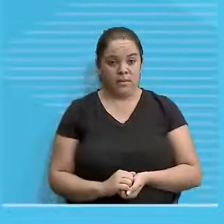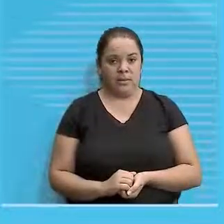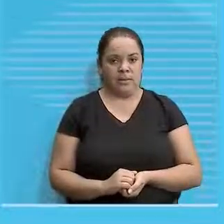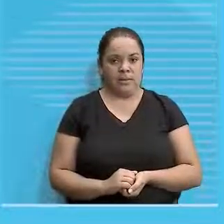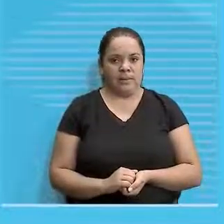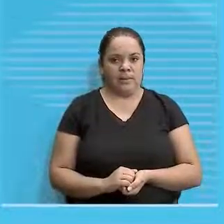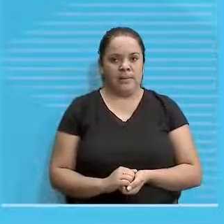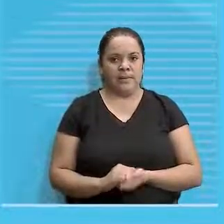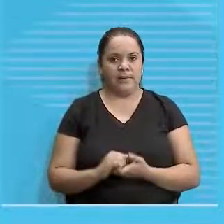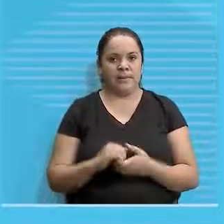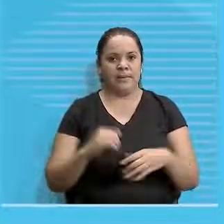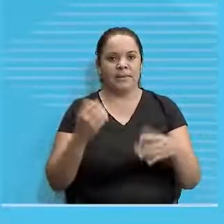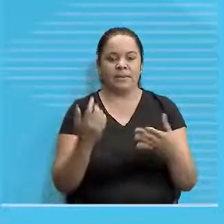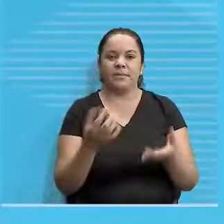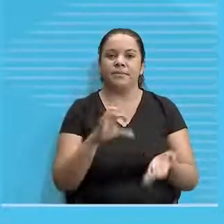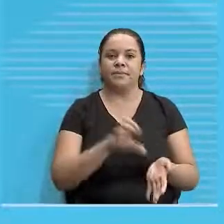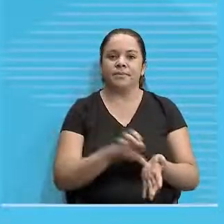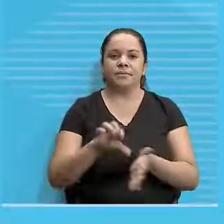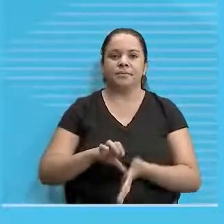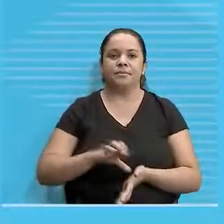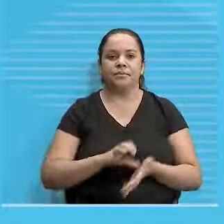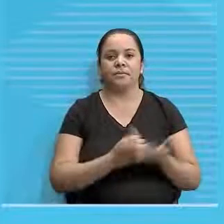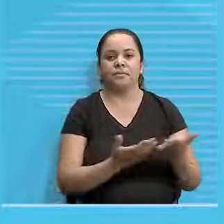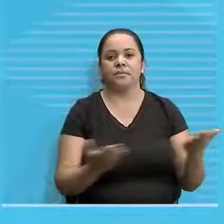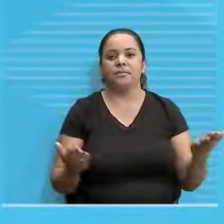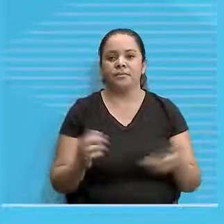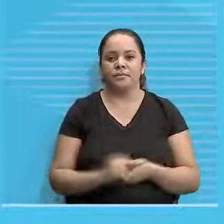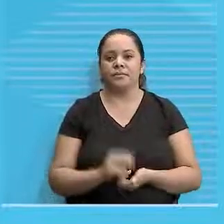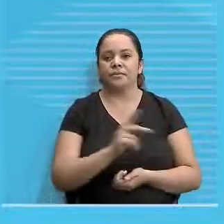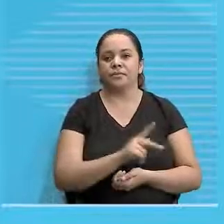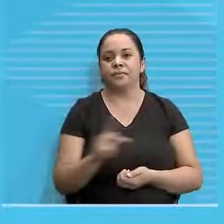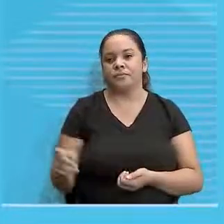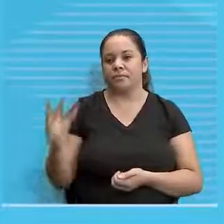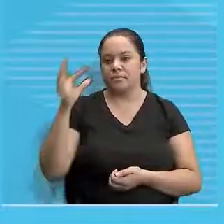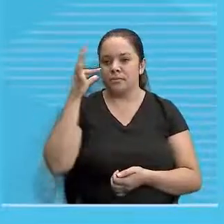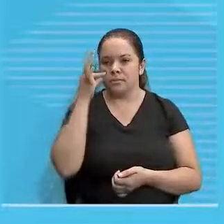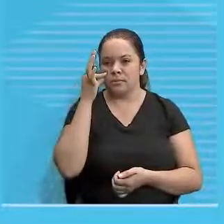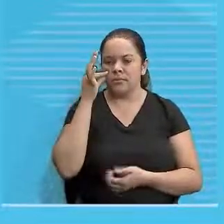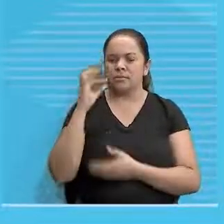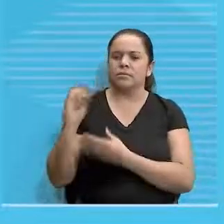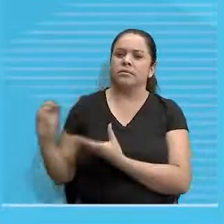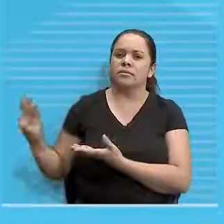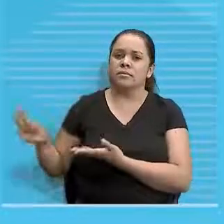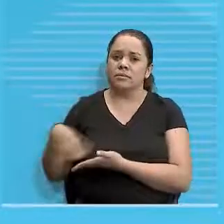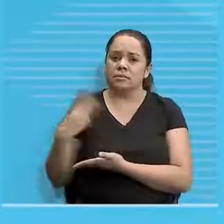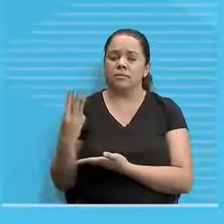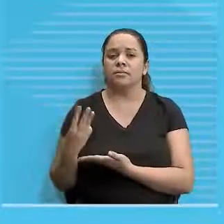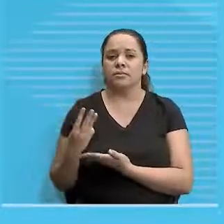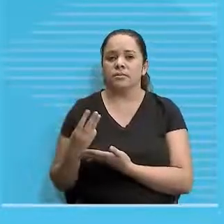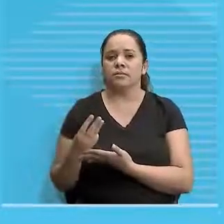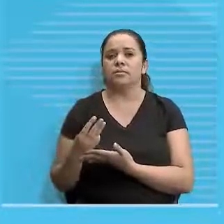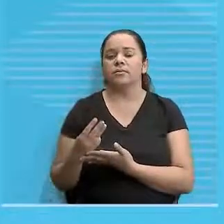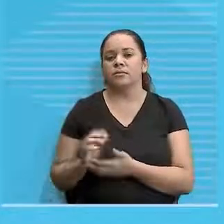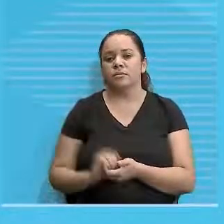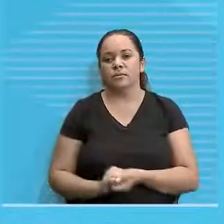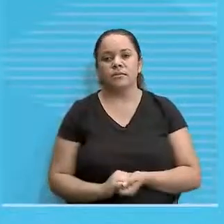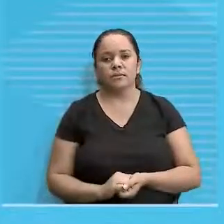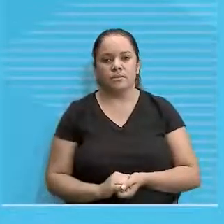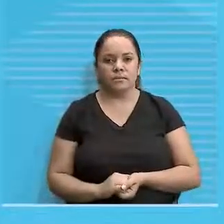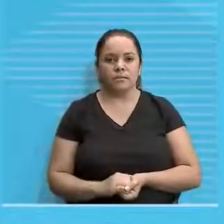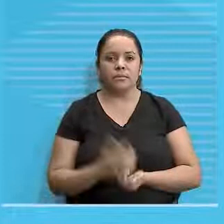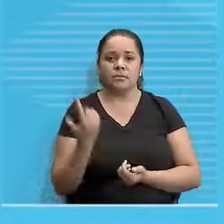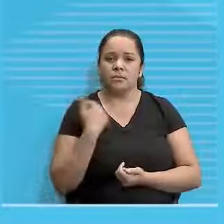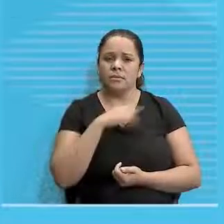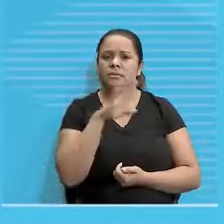presenciais, mandem aqui mensagem, né? Coloque o nome da escola, o seu nome, para que a gente possa se conhecer, para que a